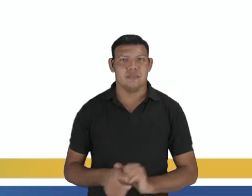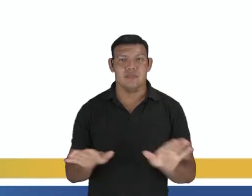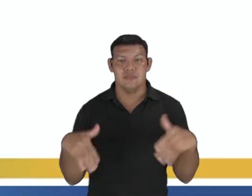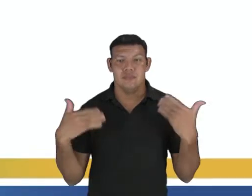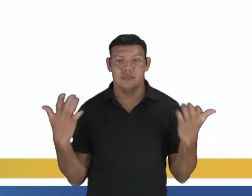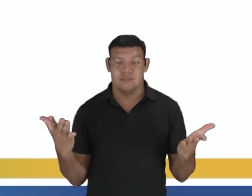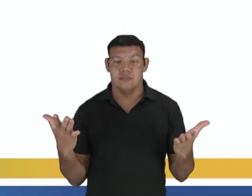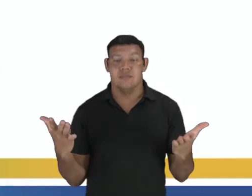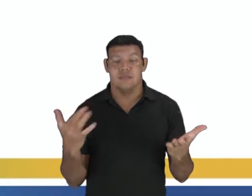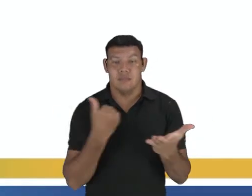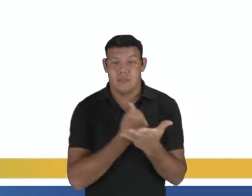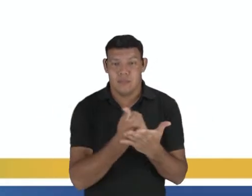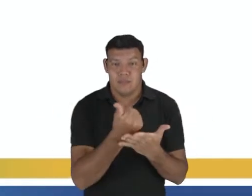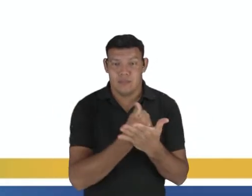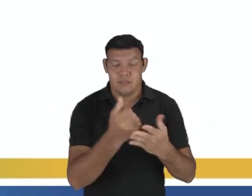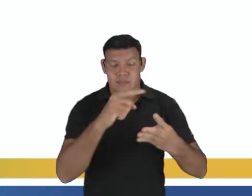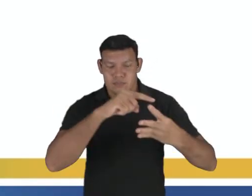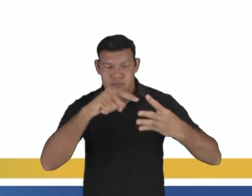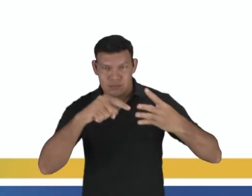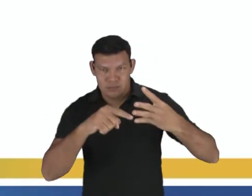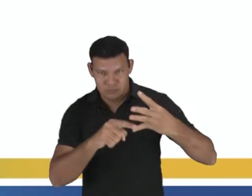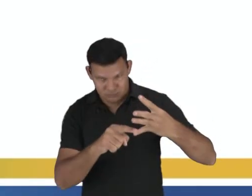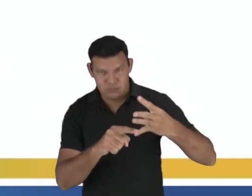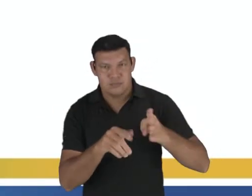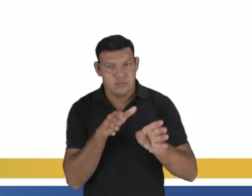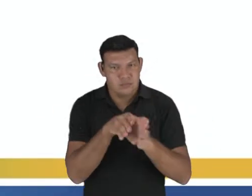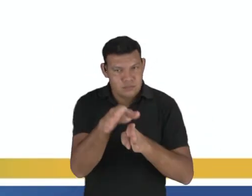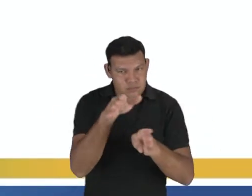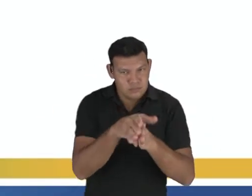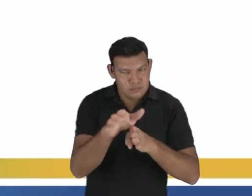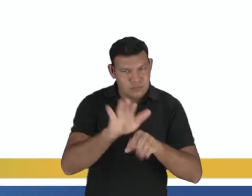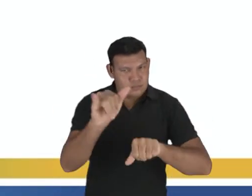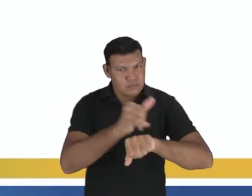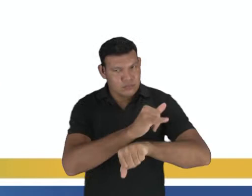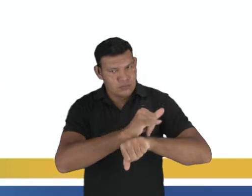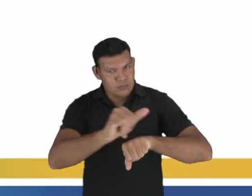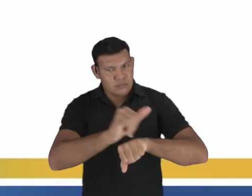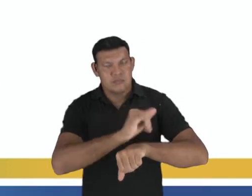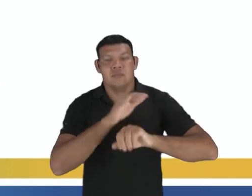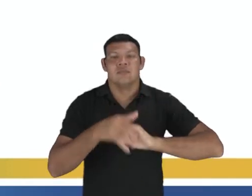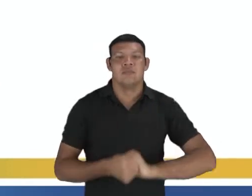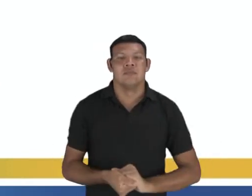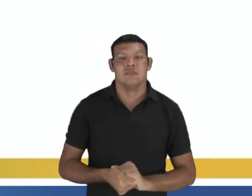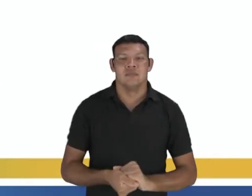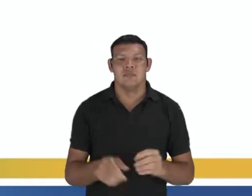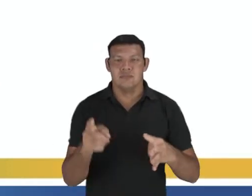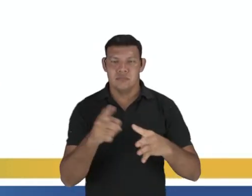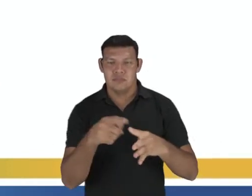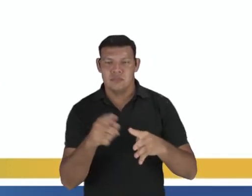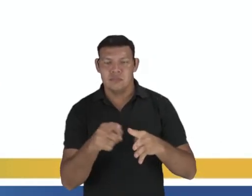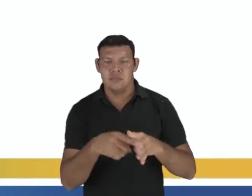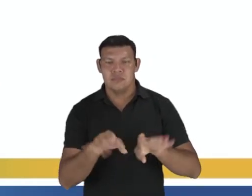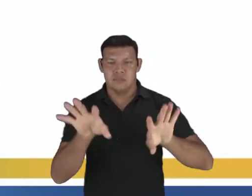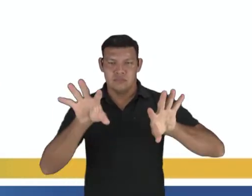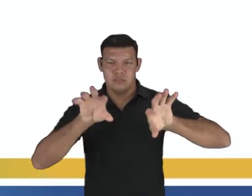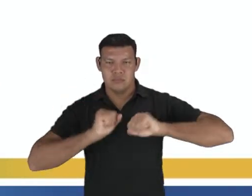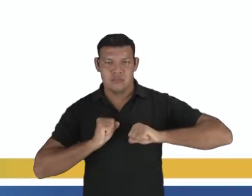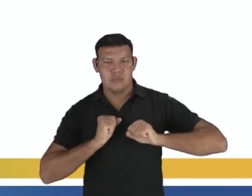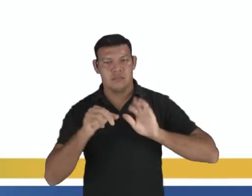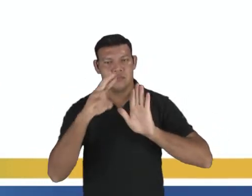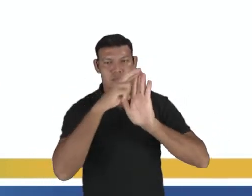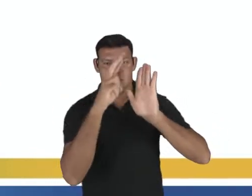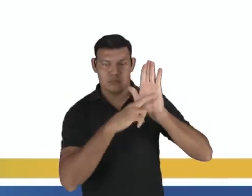Então, eles atuam segundo 4 orientações estratégicas. Primeiro, adotar normas comuns